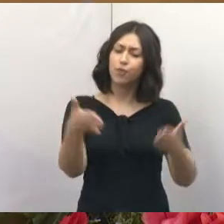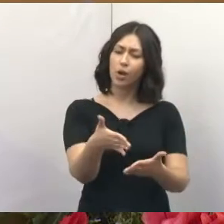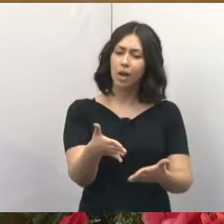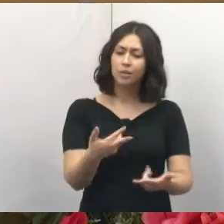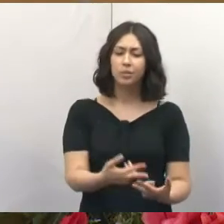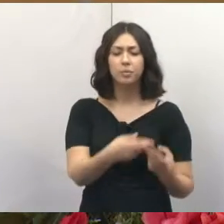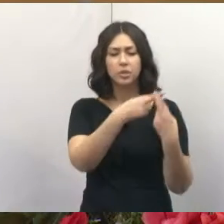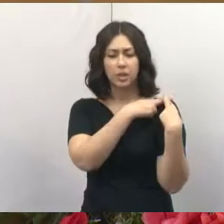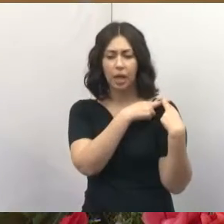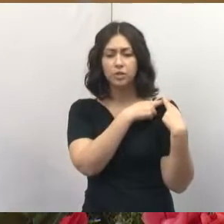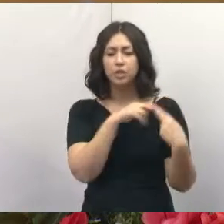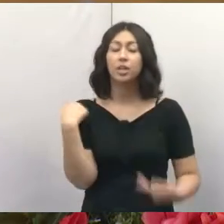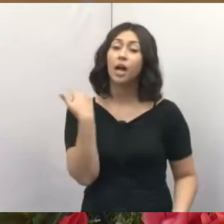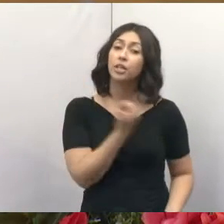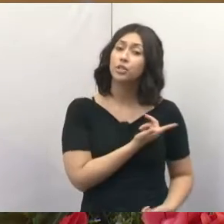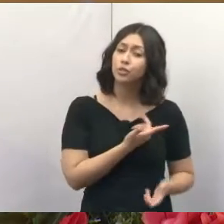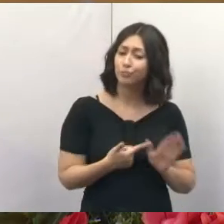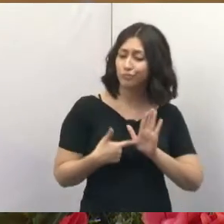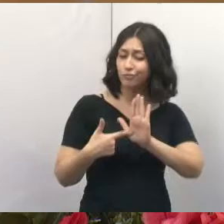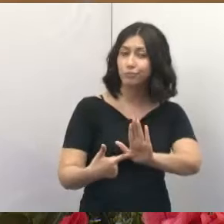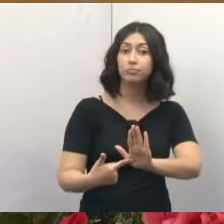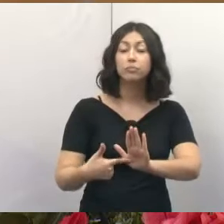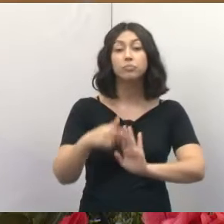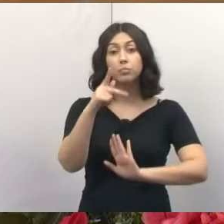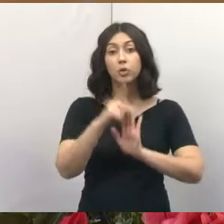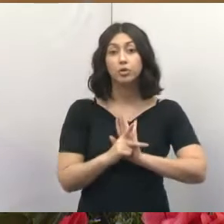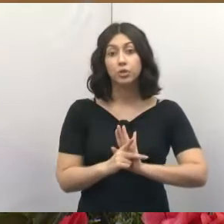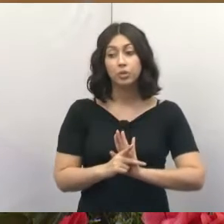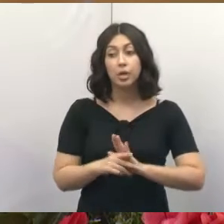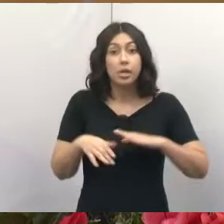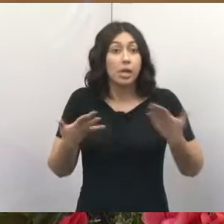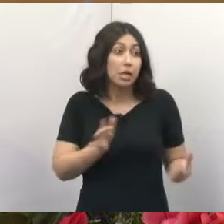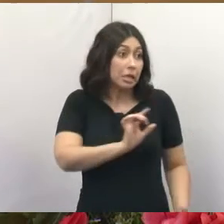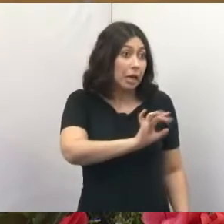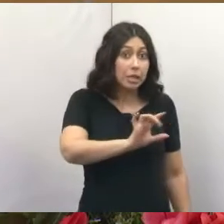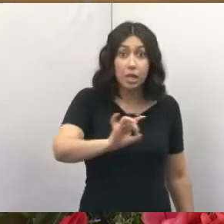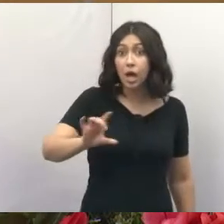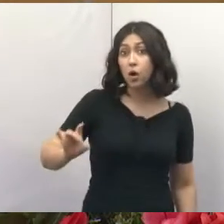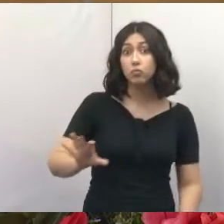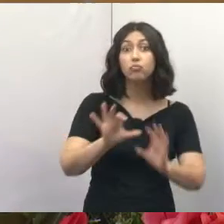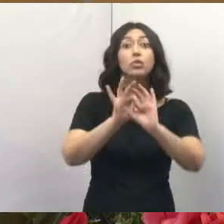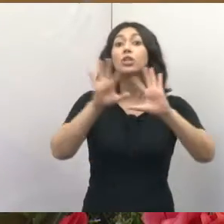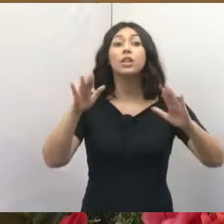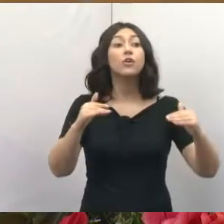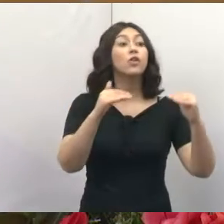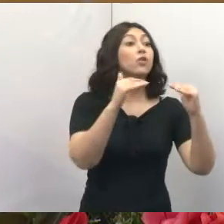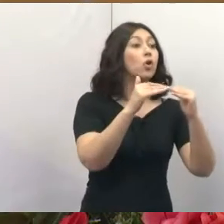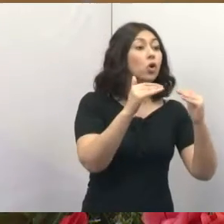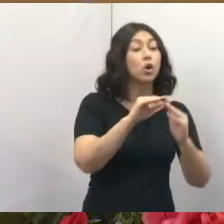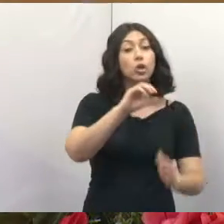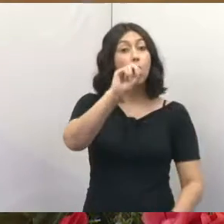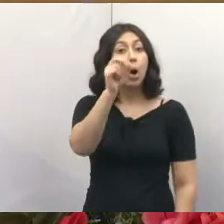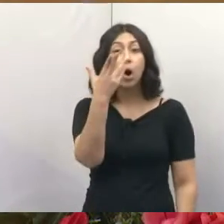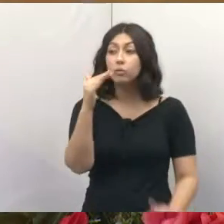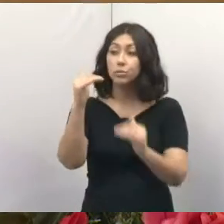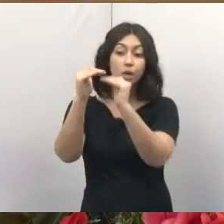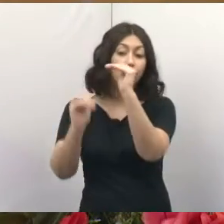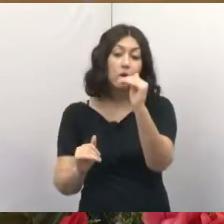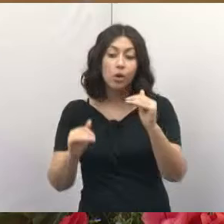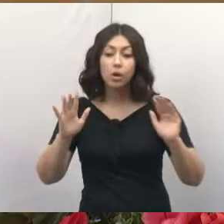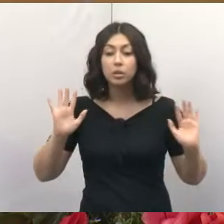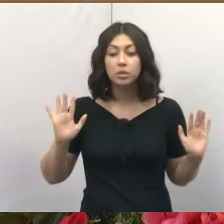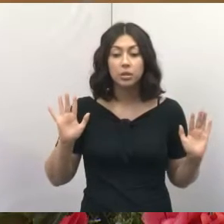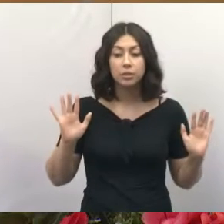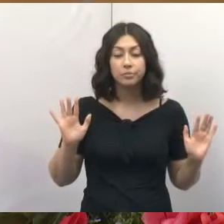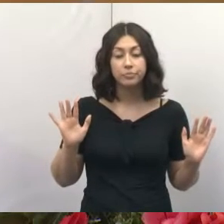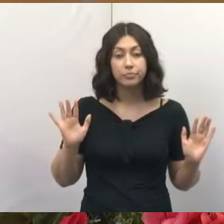essa responsabilidade que a gente coloca esse projeto. E aí fica a cargo de cada vereador se vota contra ou a favor, né, nessa emenda